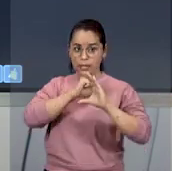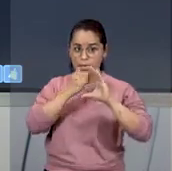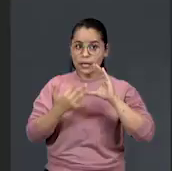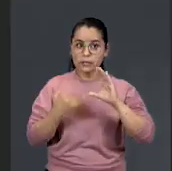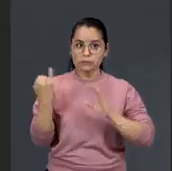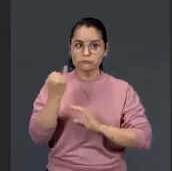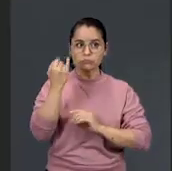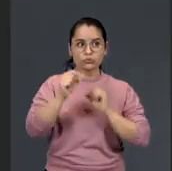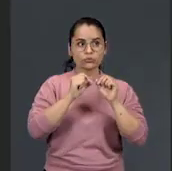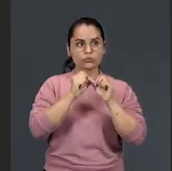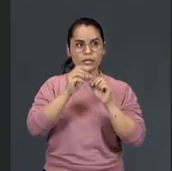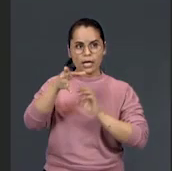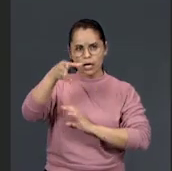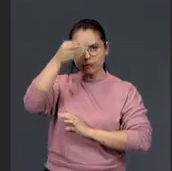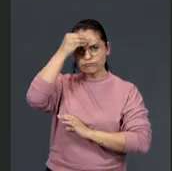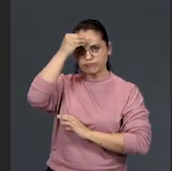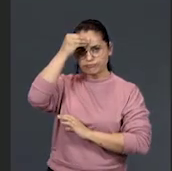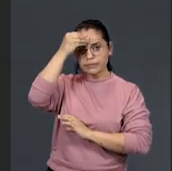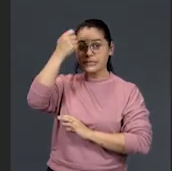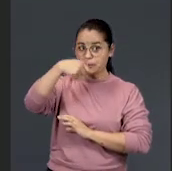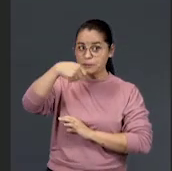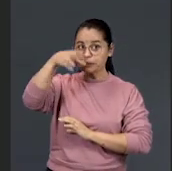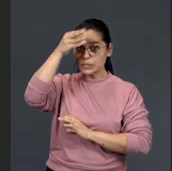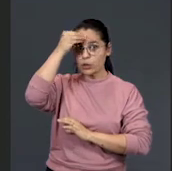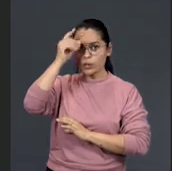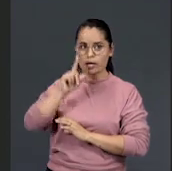marcante. Decora isso tem que decorar.